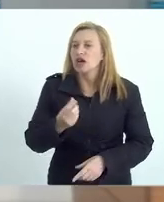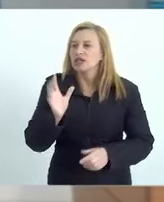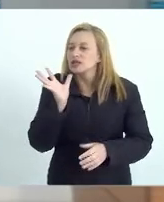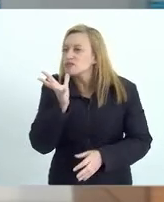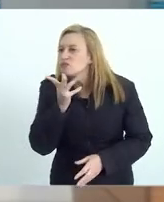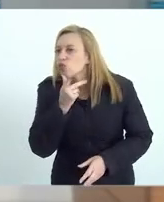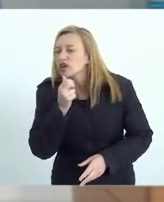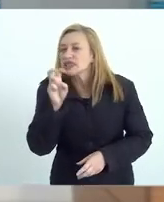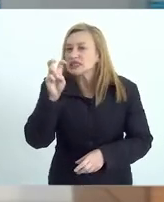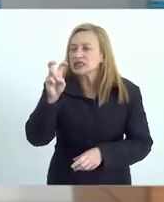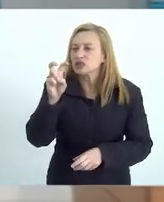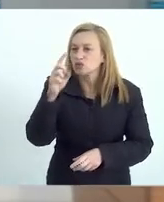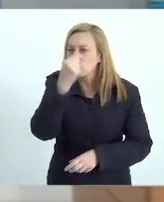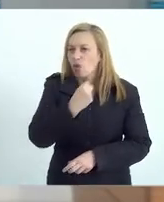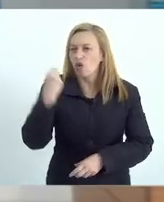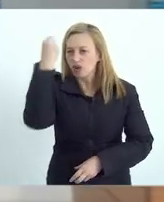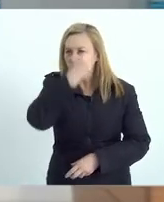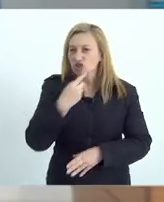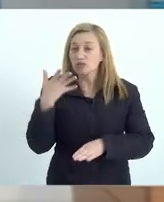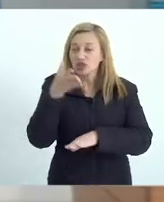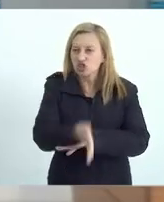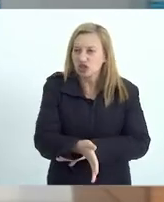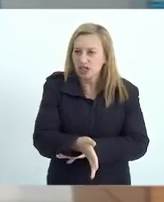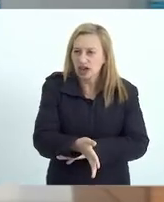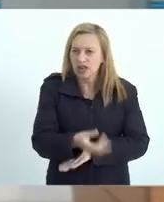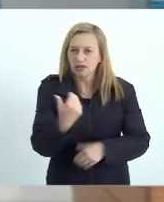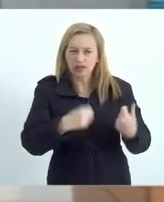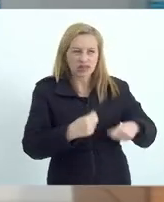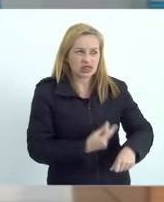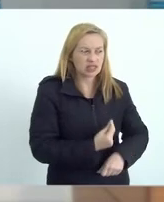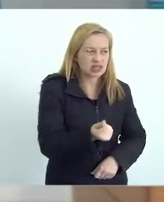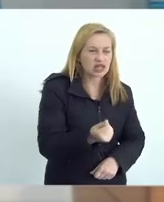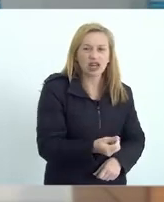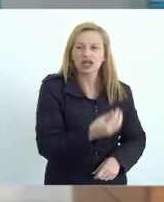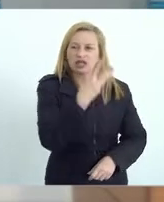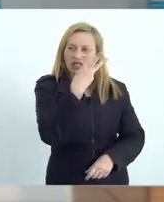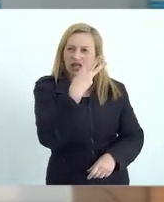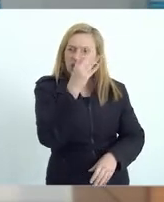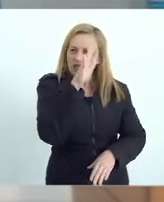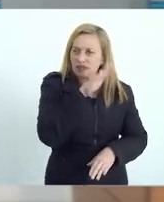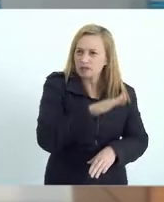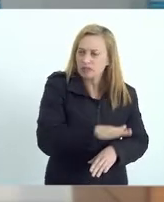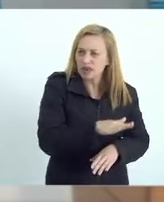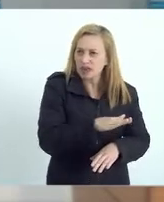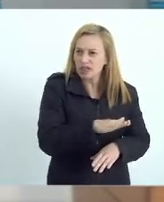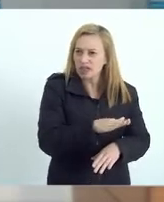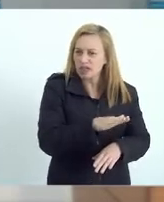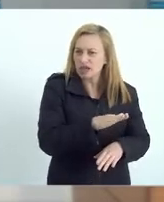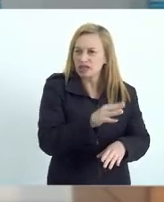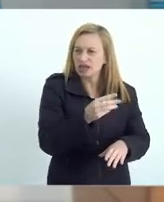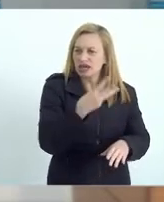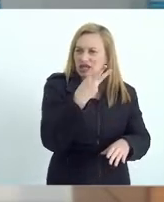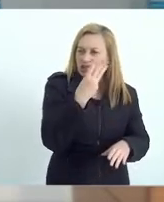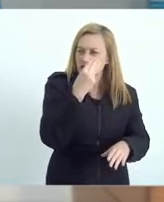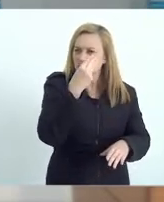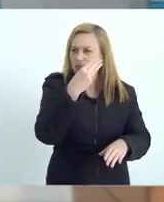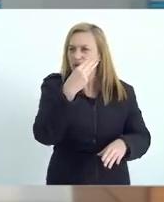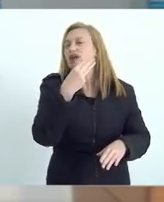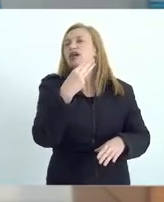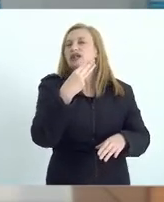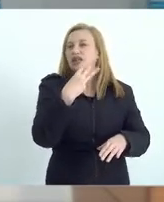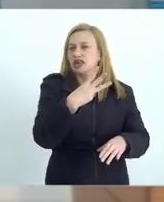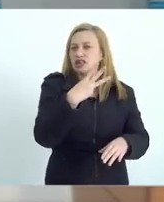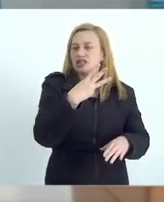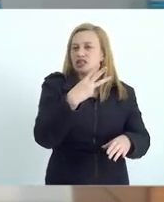chegar a guarda vida ele tem que sair por volta das três e meia 4 horas da manhã para assumir o seu